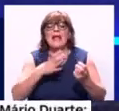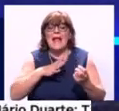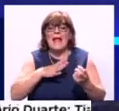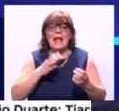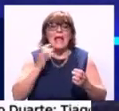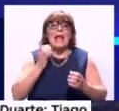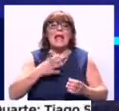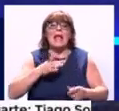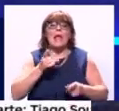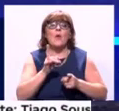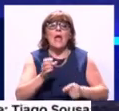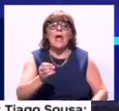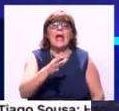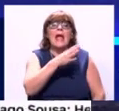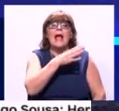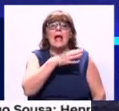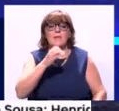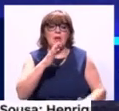Ser campeão.